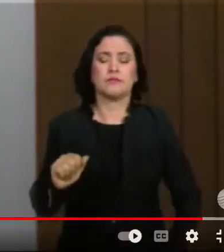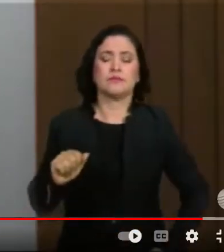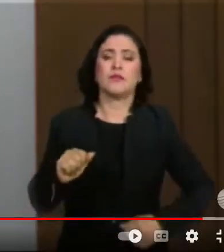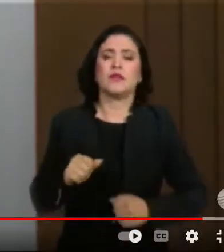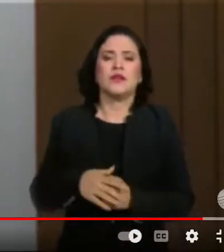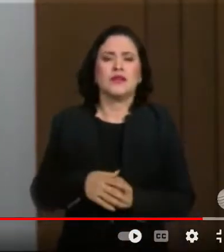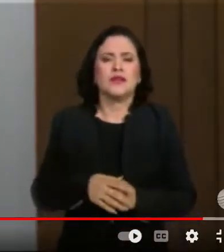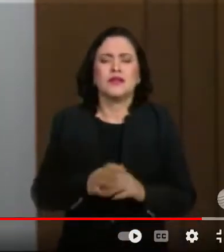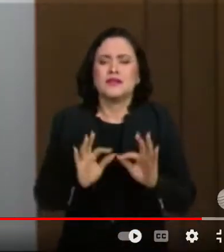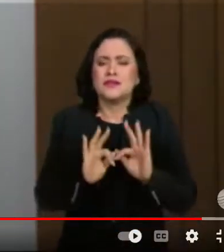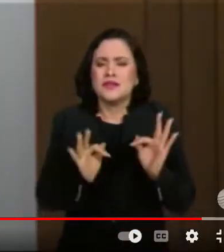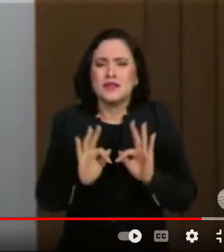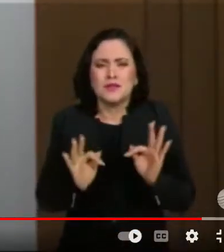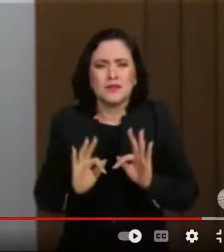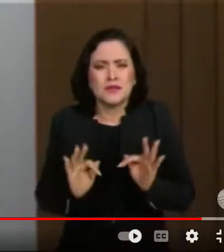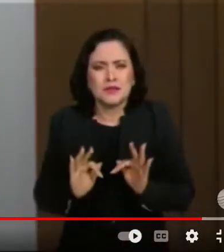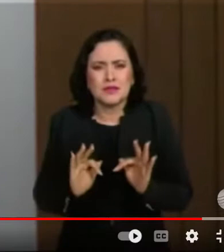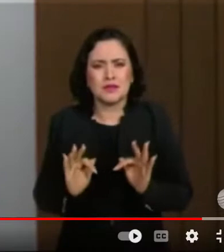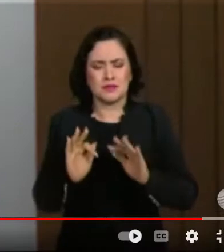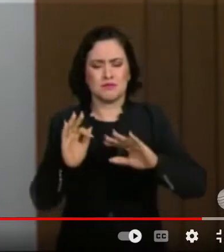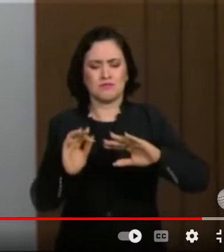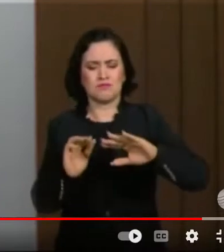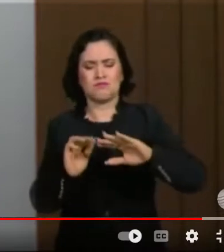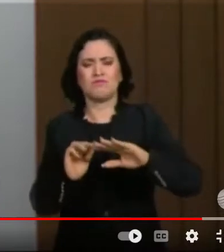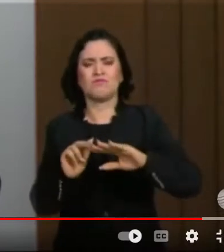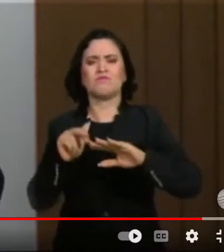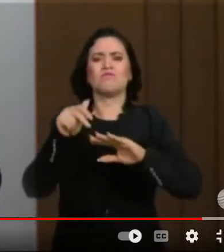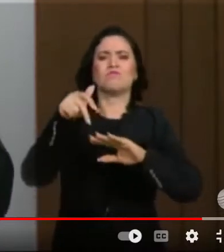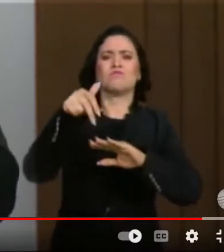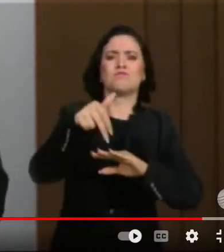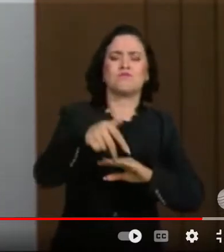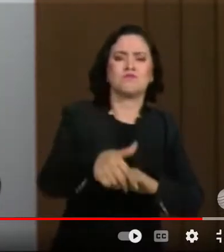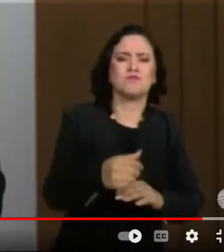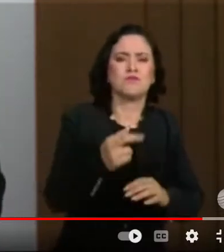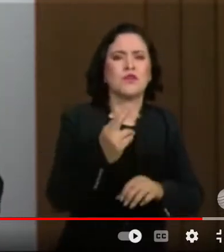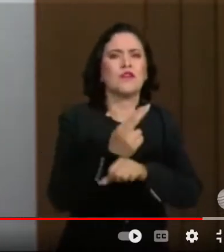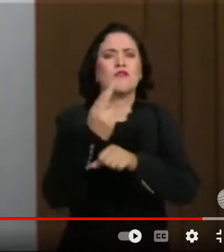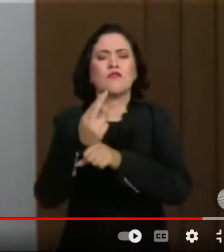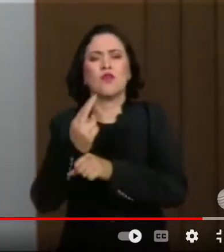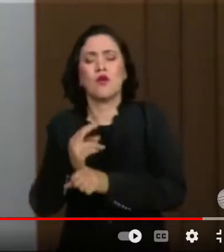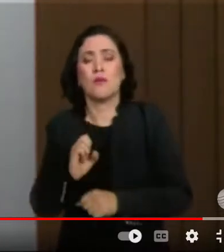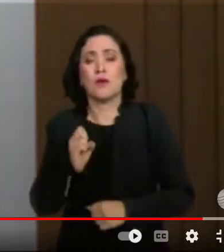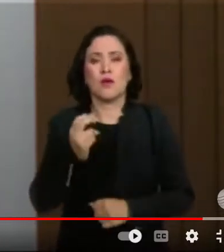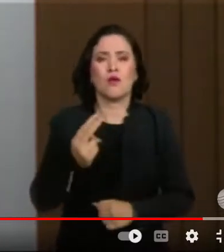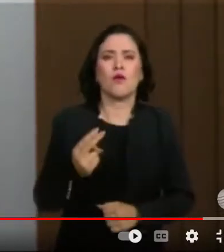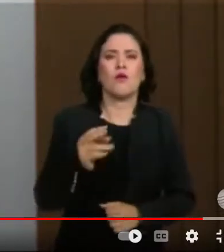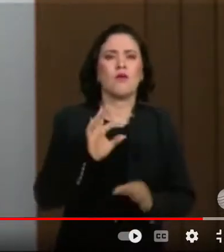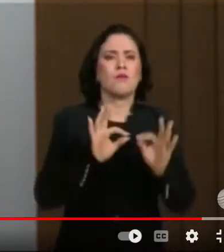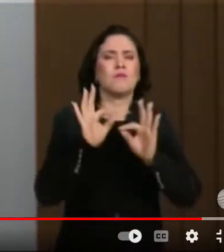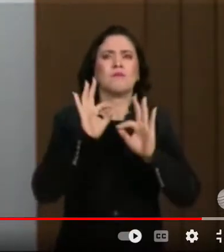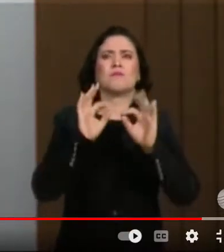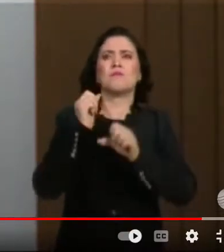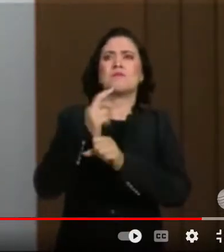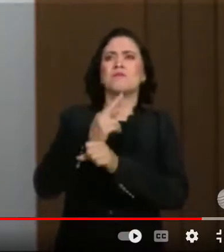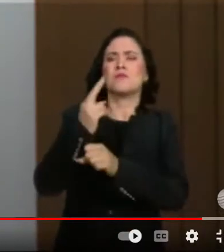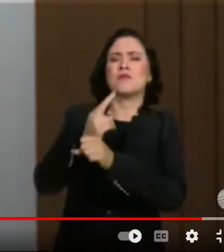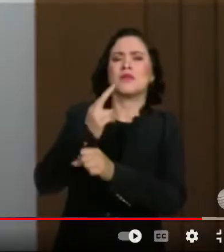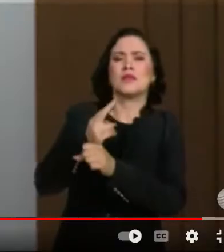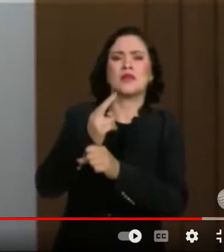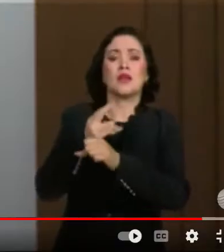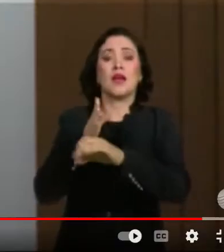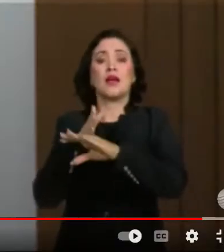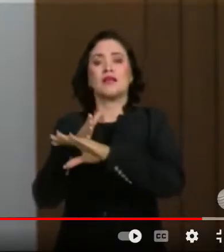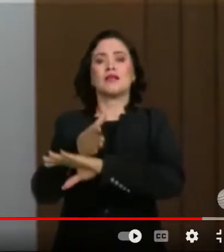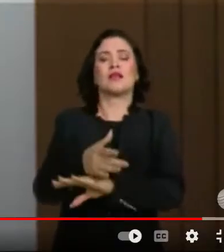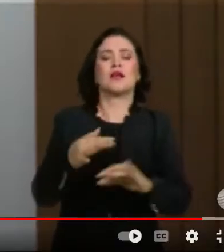construção da entrada da cidade, reconstrução da pavimentação asfáltica da entrada da cidade, deputado Cascaria,